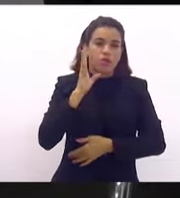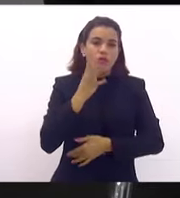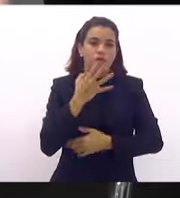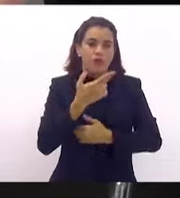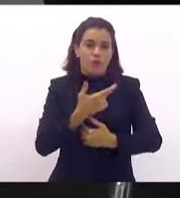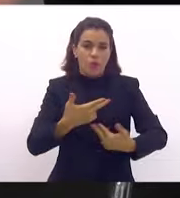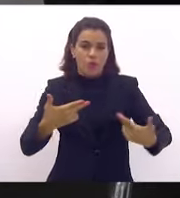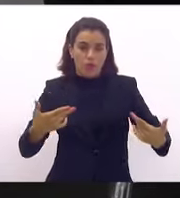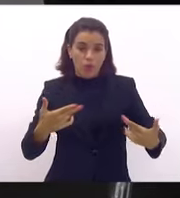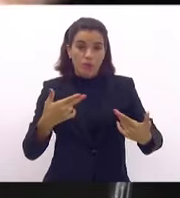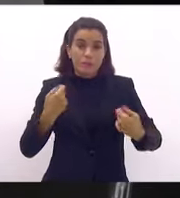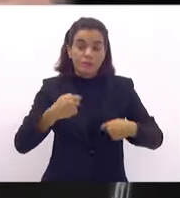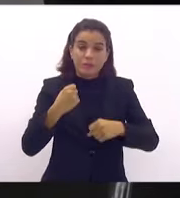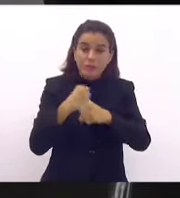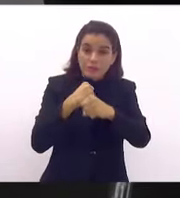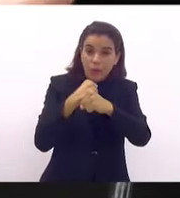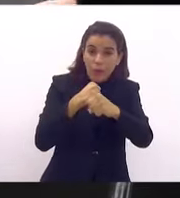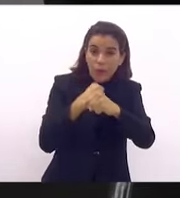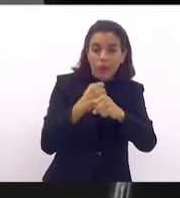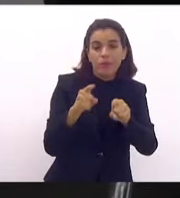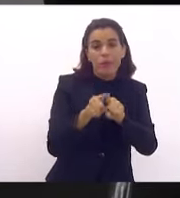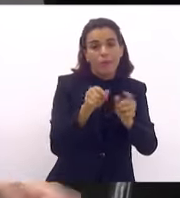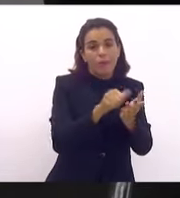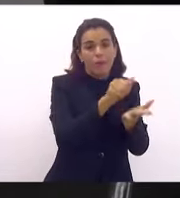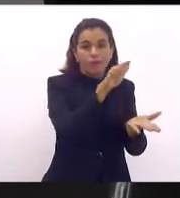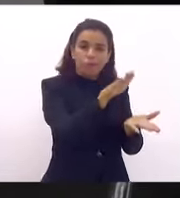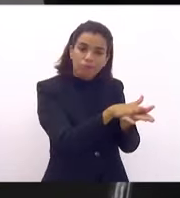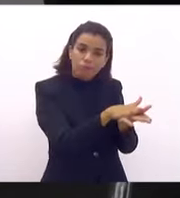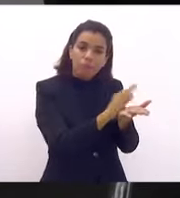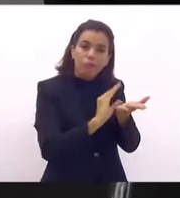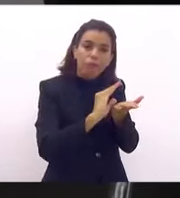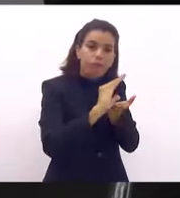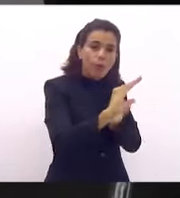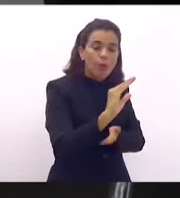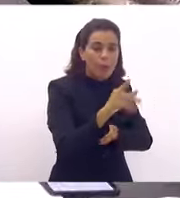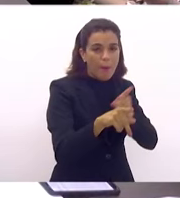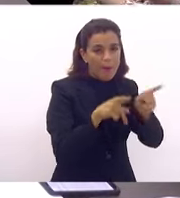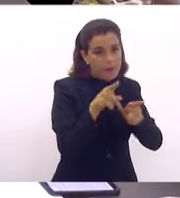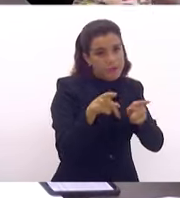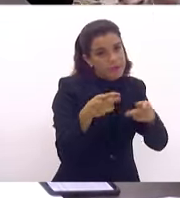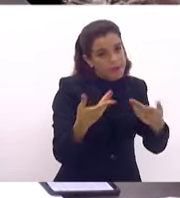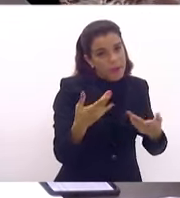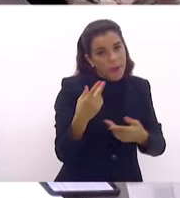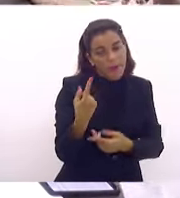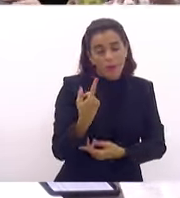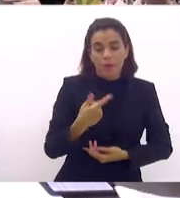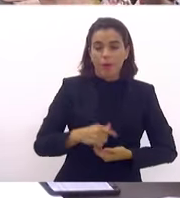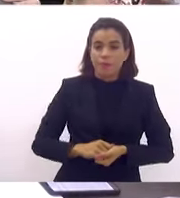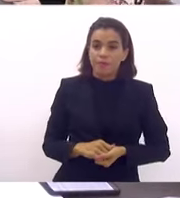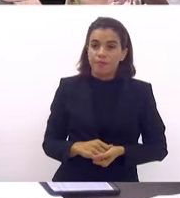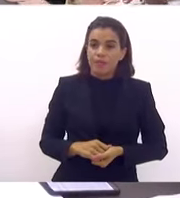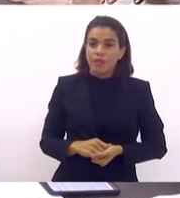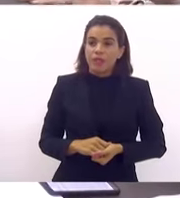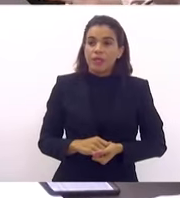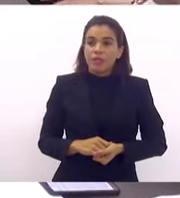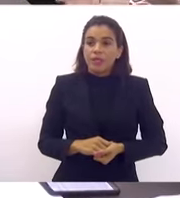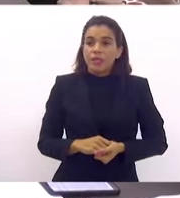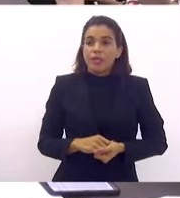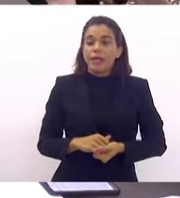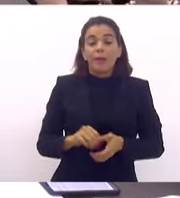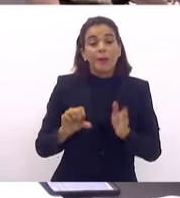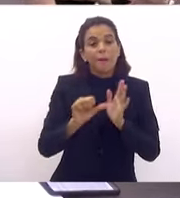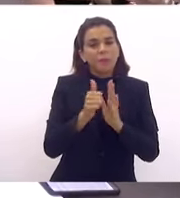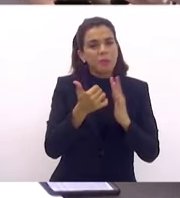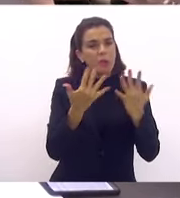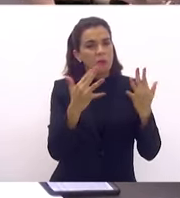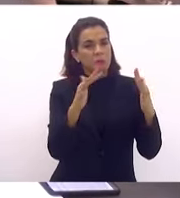que nesse tenha sentido, que ser construída, a indenização poderia ser uma dessas. Muito obrigado. Perfeito. Deputado Mink. Rapidamente, presidente. Primeiro, queria